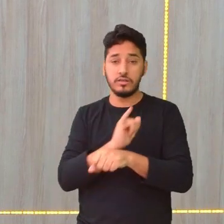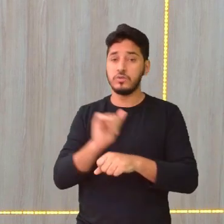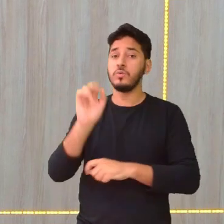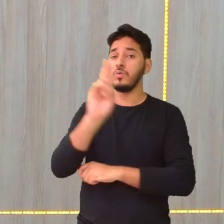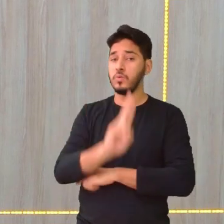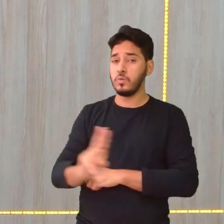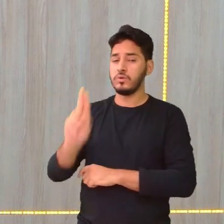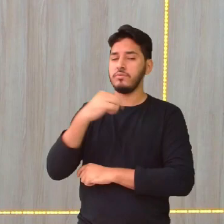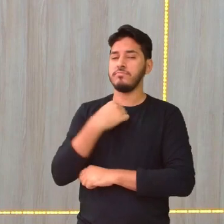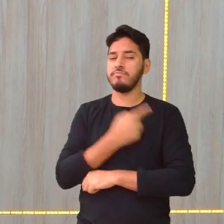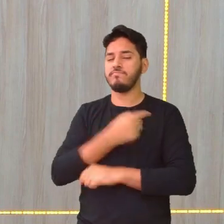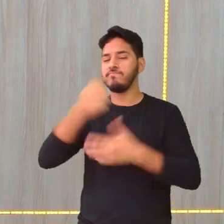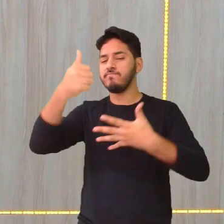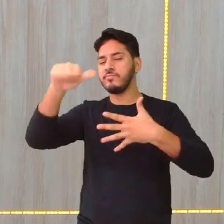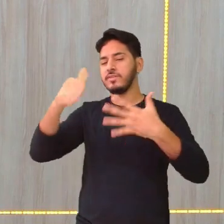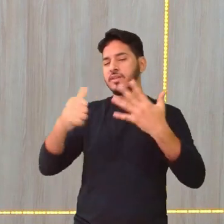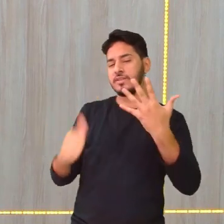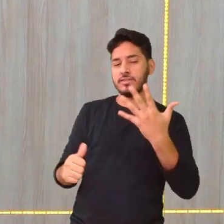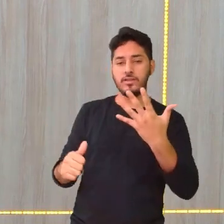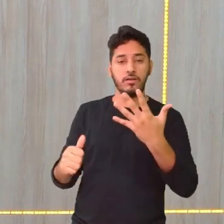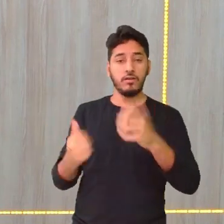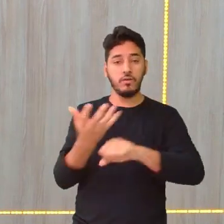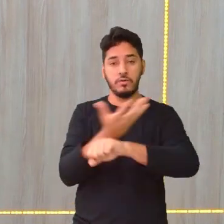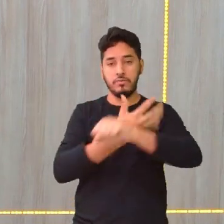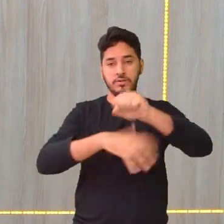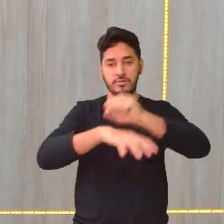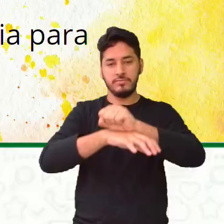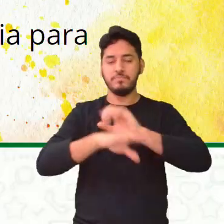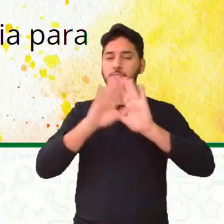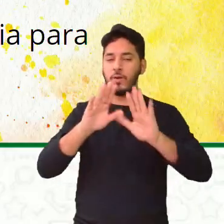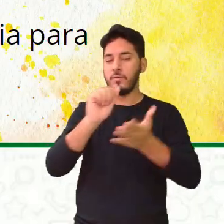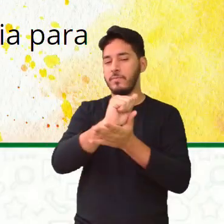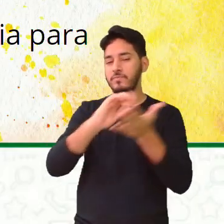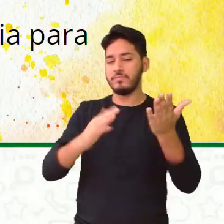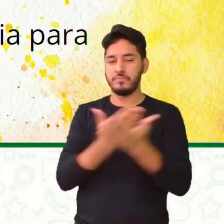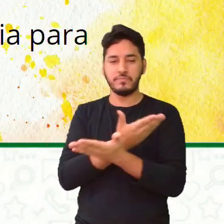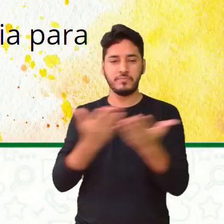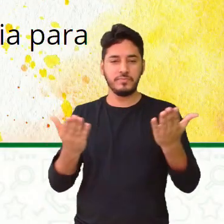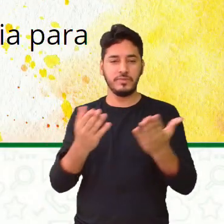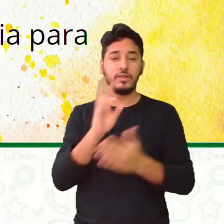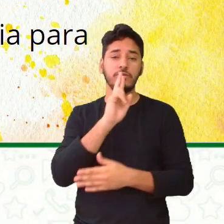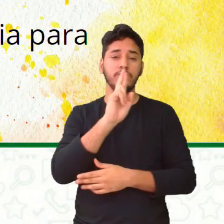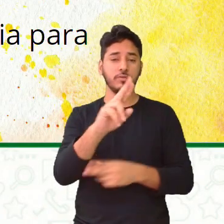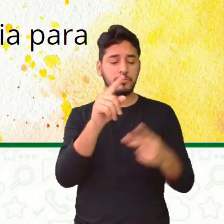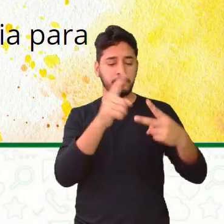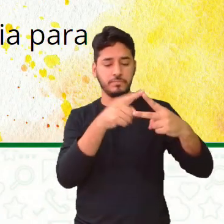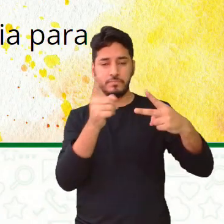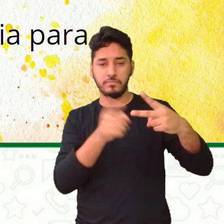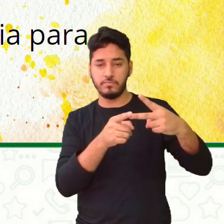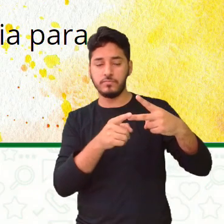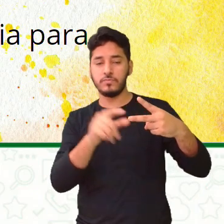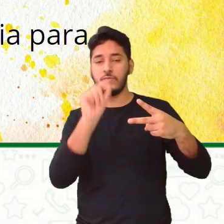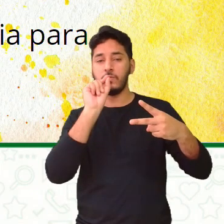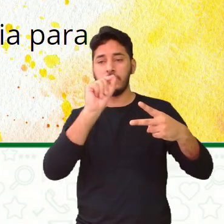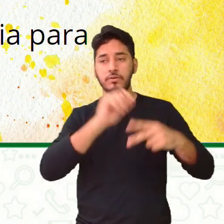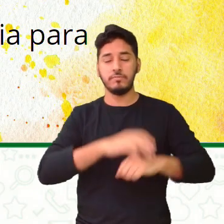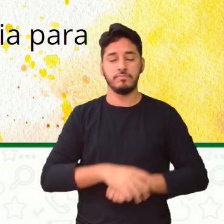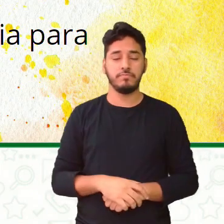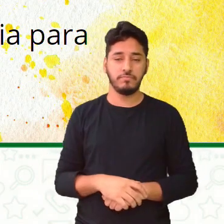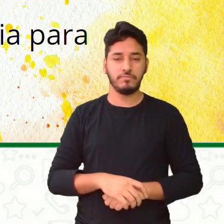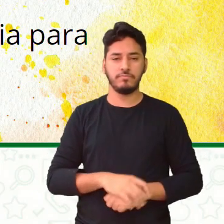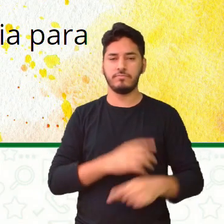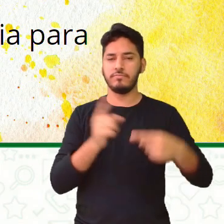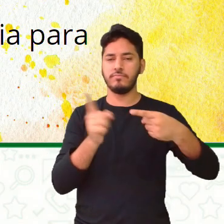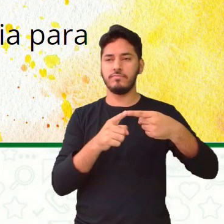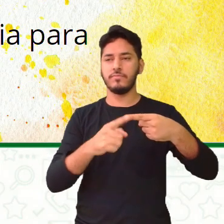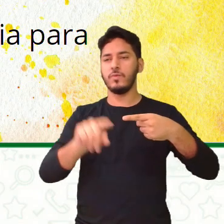para a gente analisar impactos ambientais. Para casa, eu vou deixar aí para vocês responderem duas questões, que são as seguintes. O